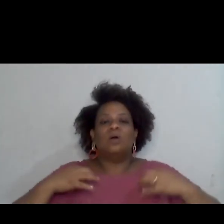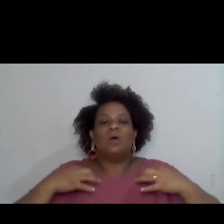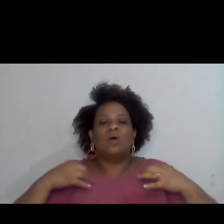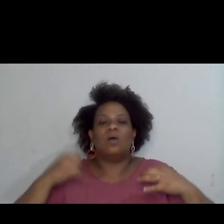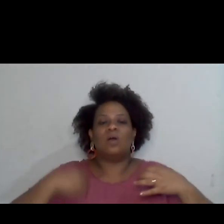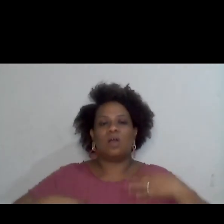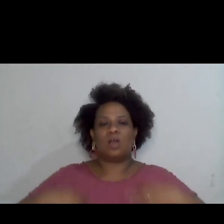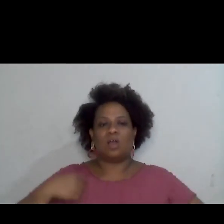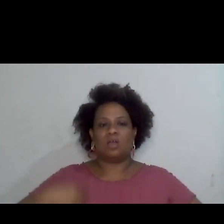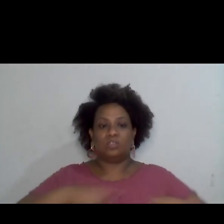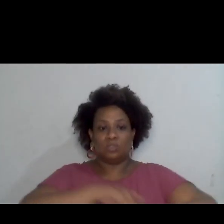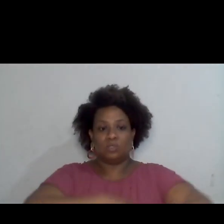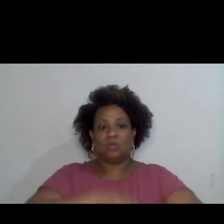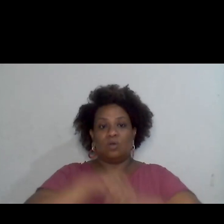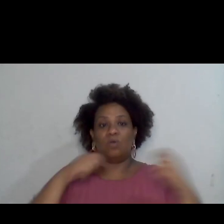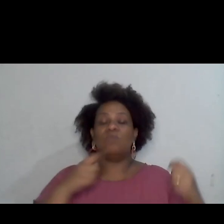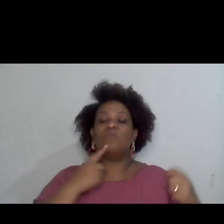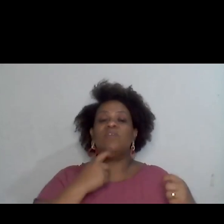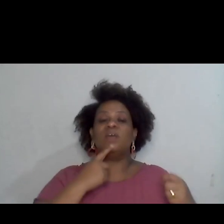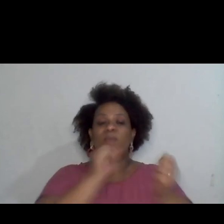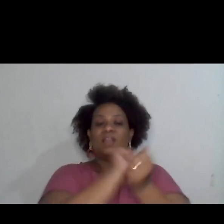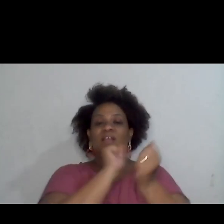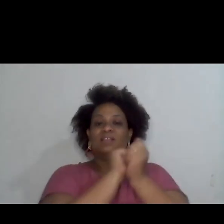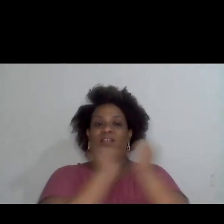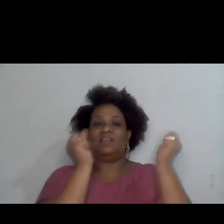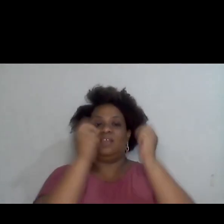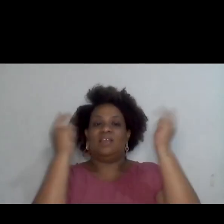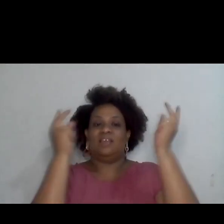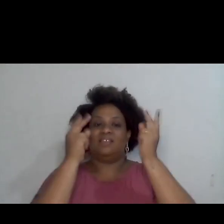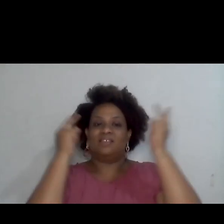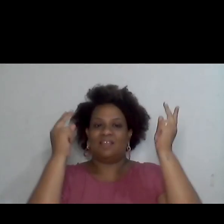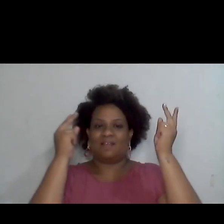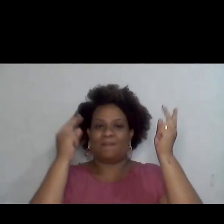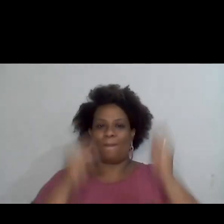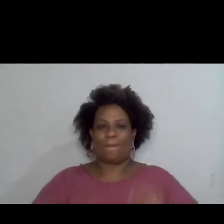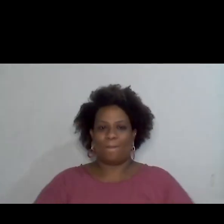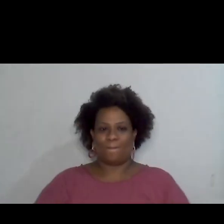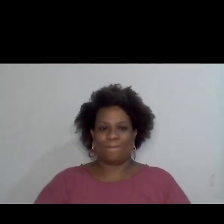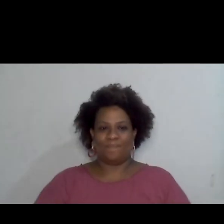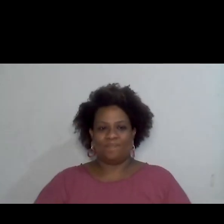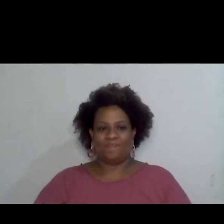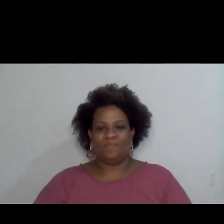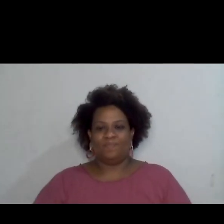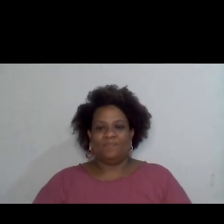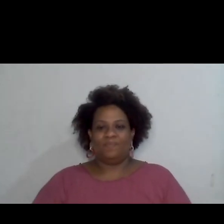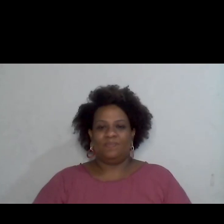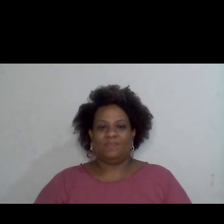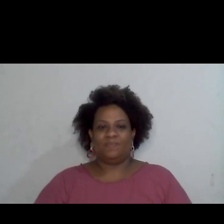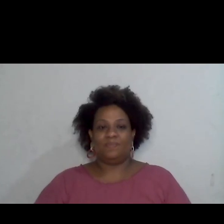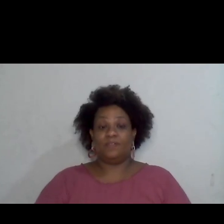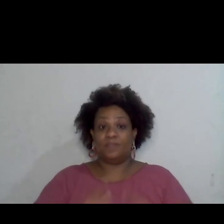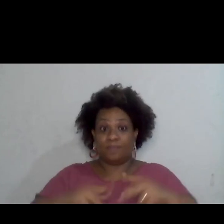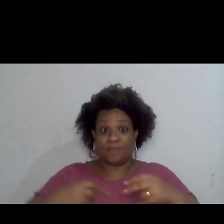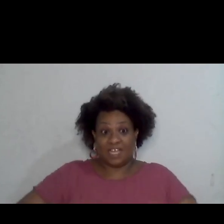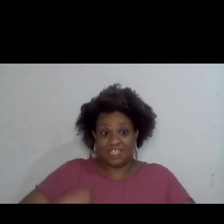Ogum e vermelhas de Ansan. E para os presentes aqui na